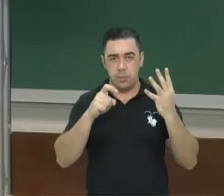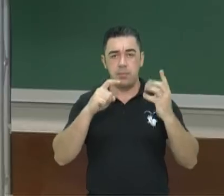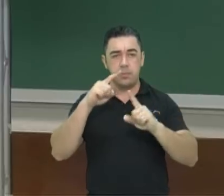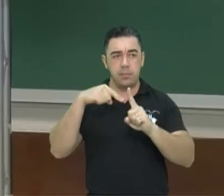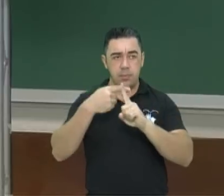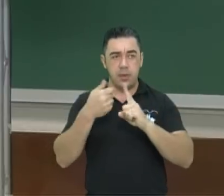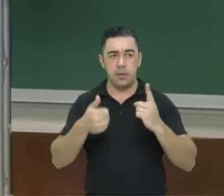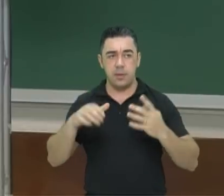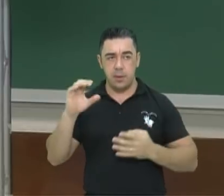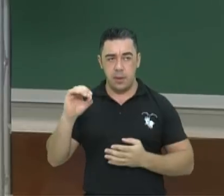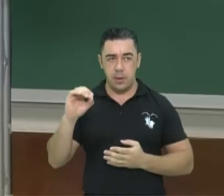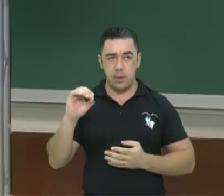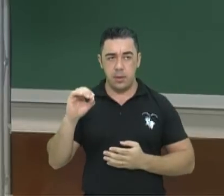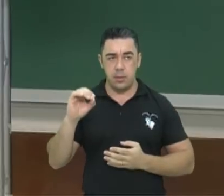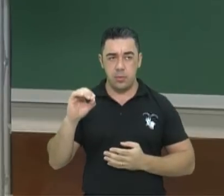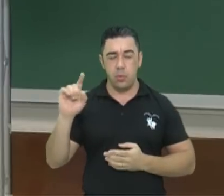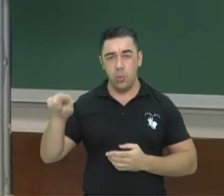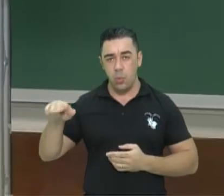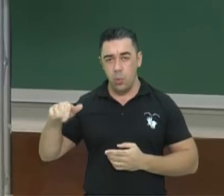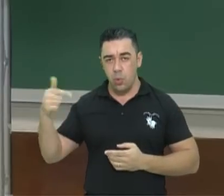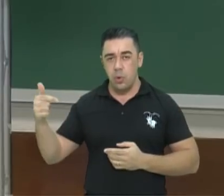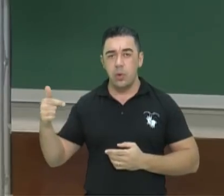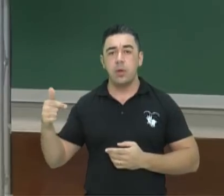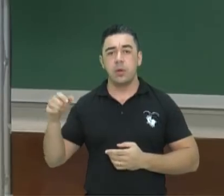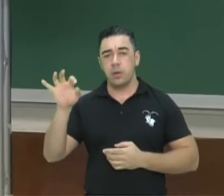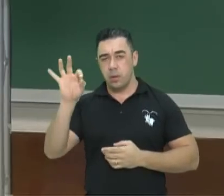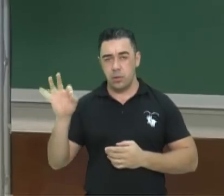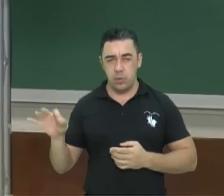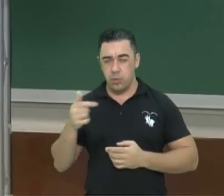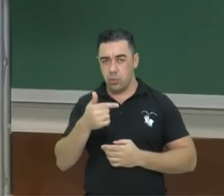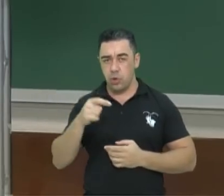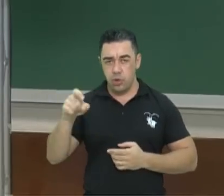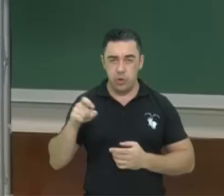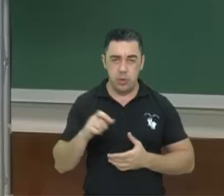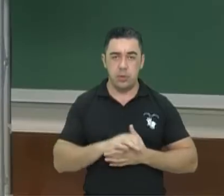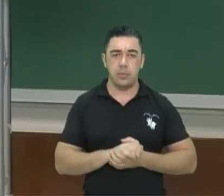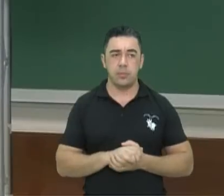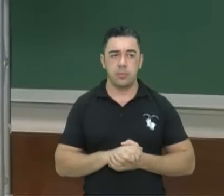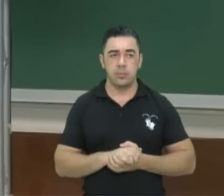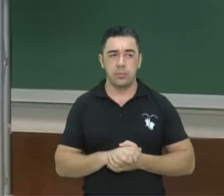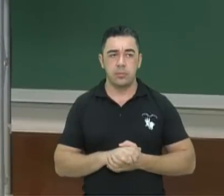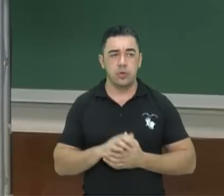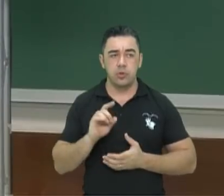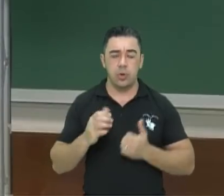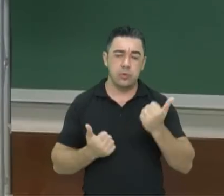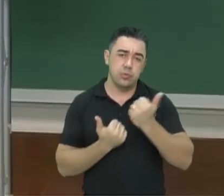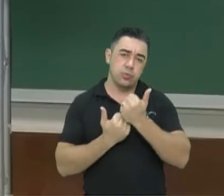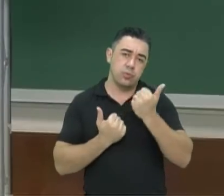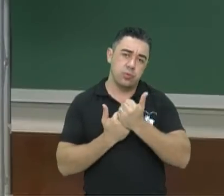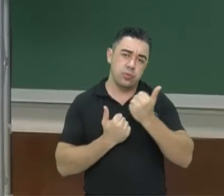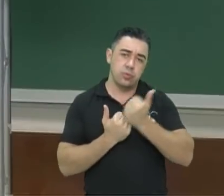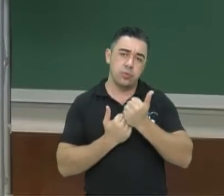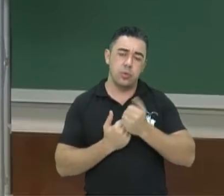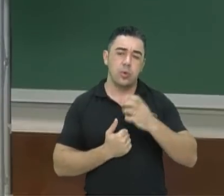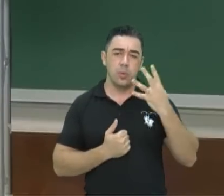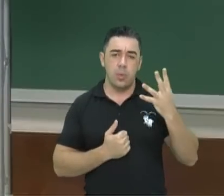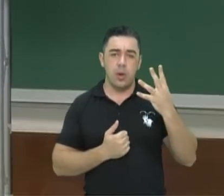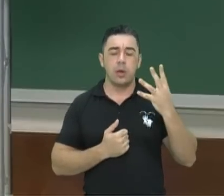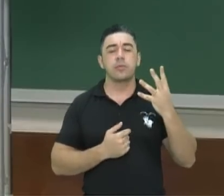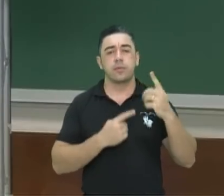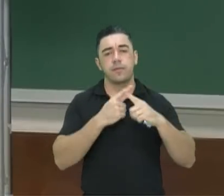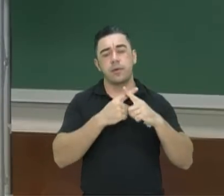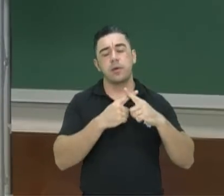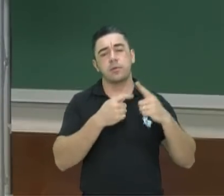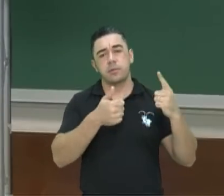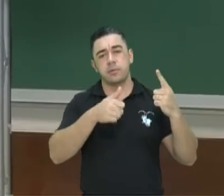4x mais 10 e o lado EG, 2x. Então, basta eu multiplicar esse x